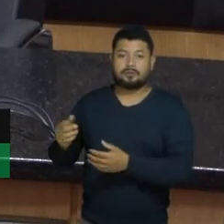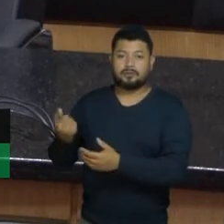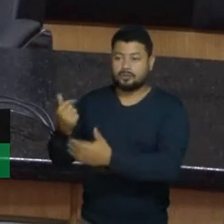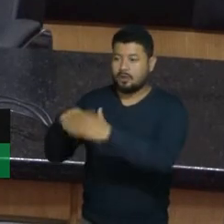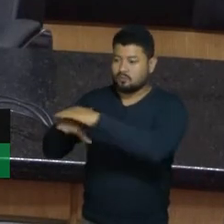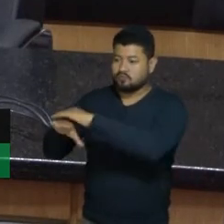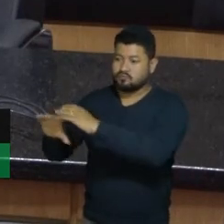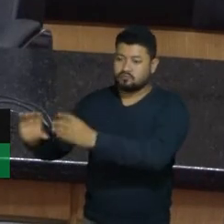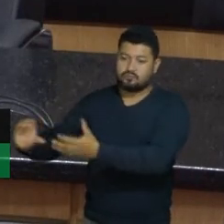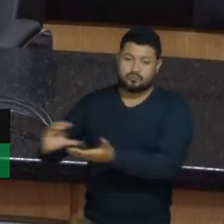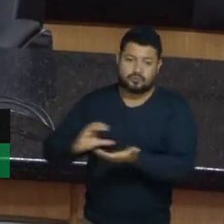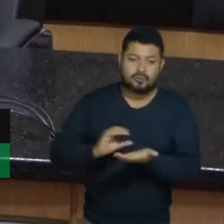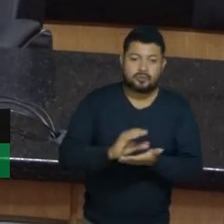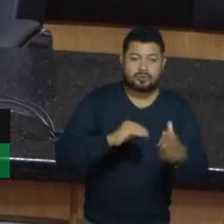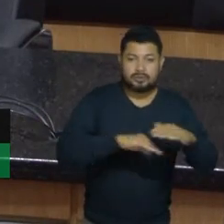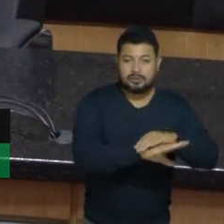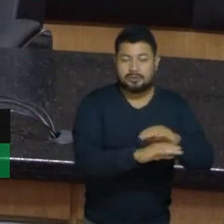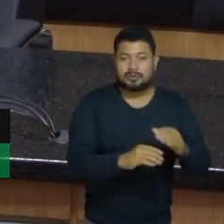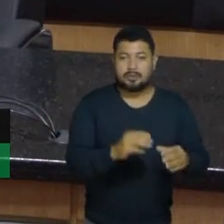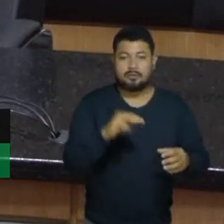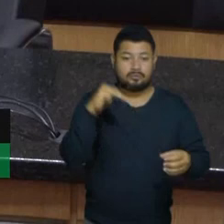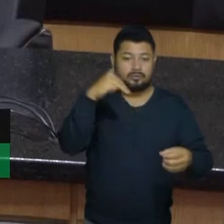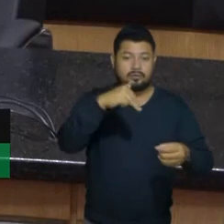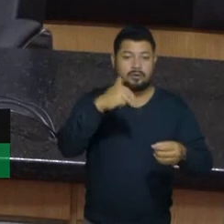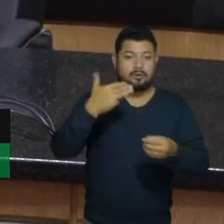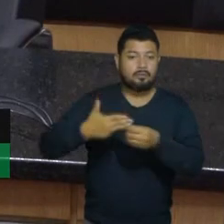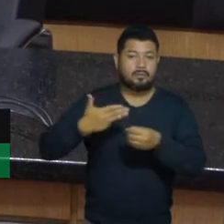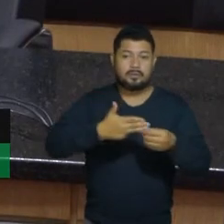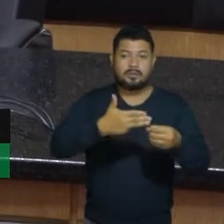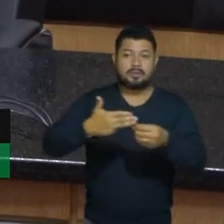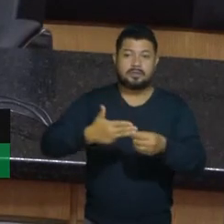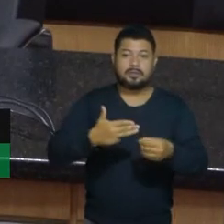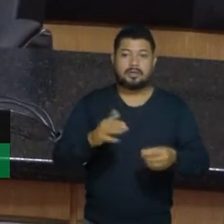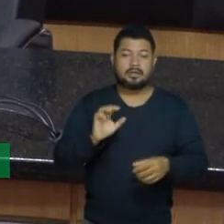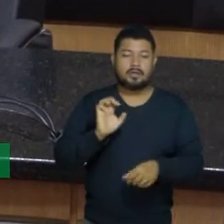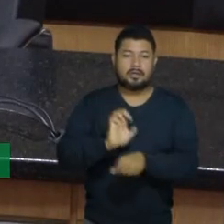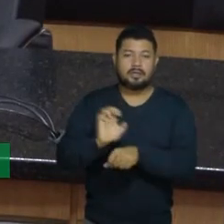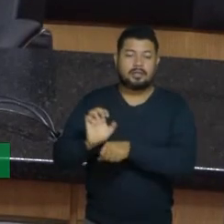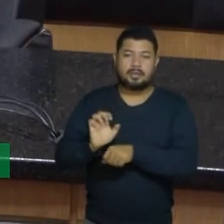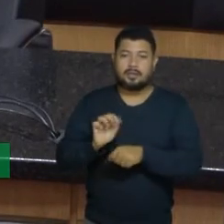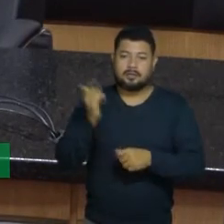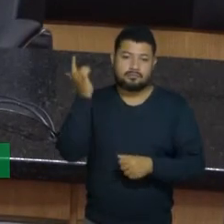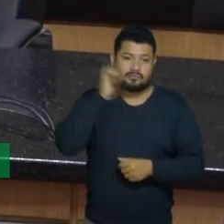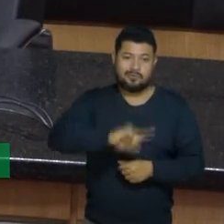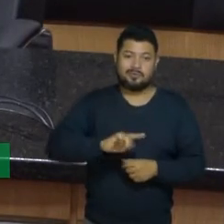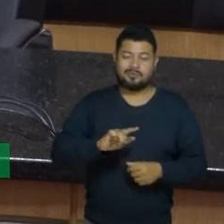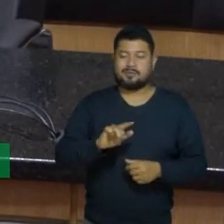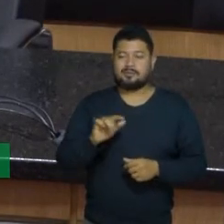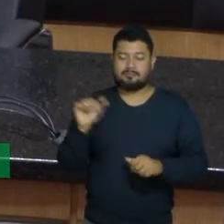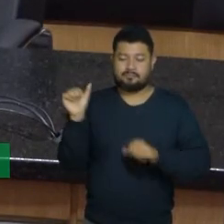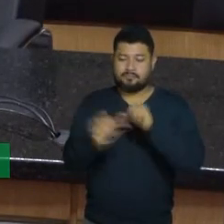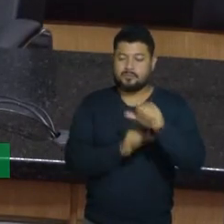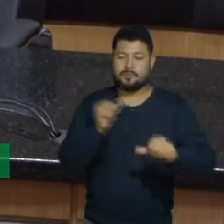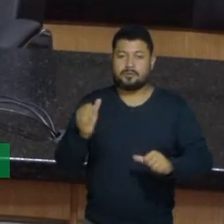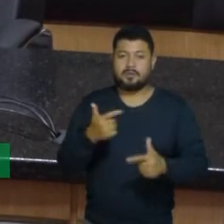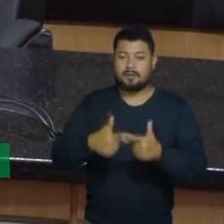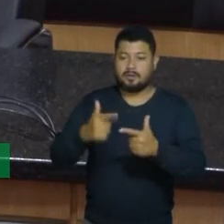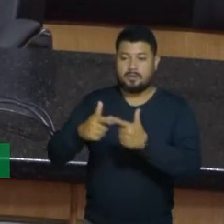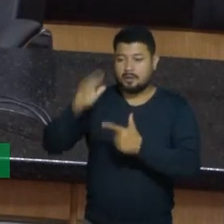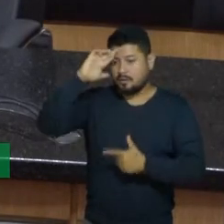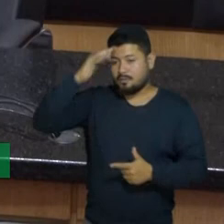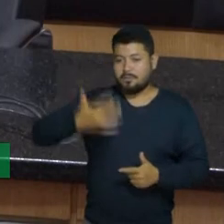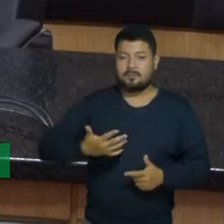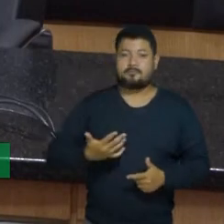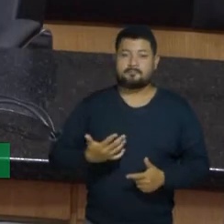dinheiro direto na conta dos municípios e do Estado para começar a resolver o problema. Isso a gente não está vendo. Então fica aqui a minha manifestação de apoio, parabéns pela sua